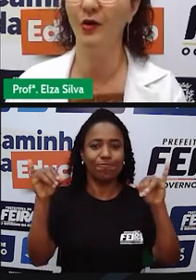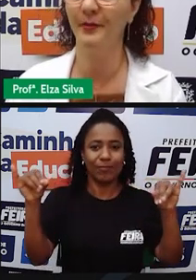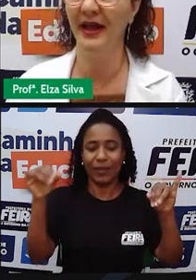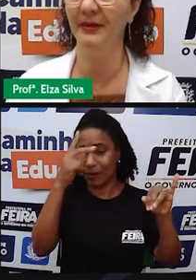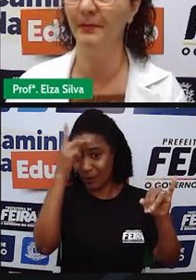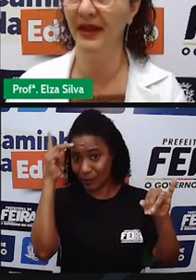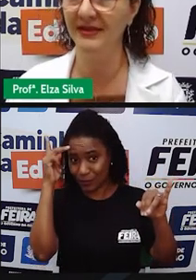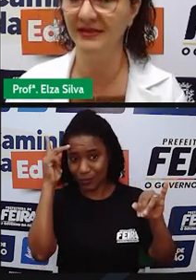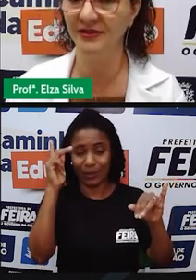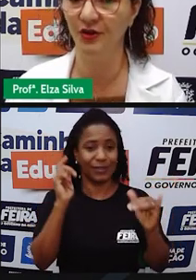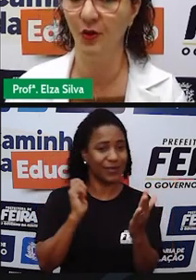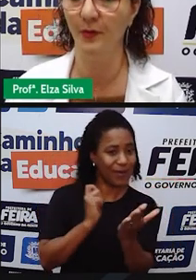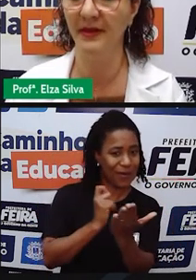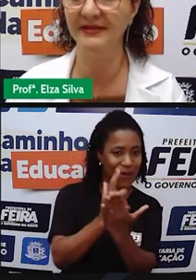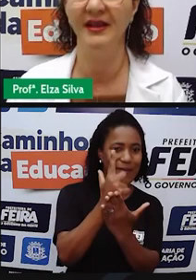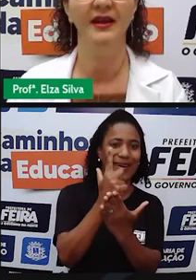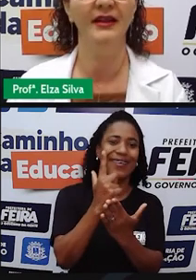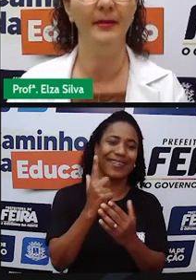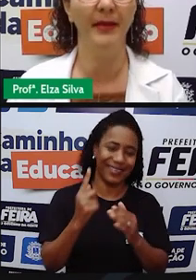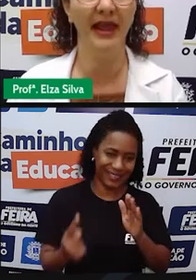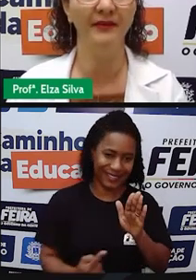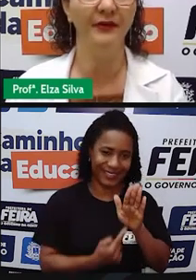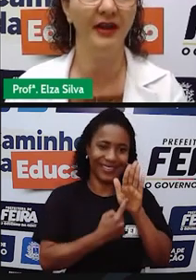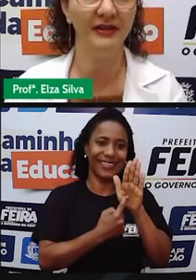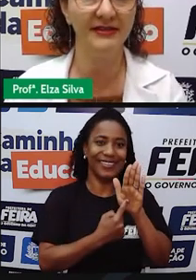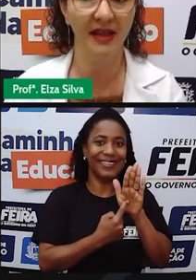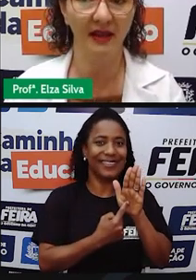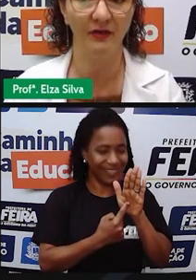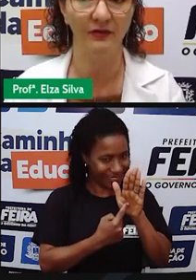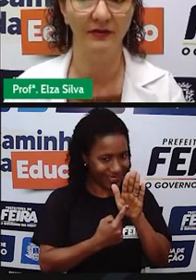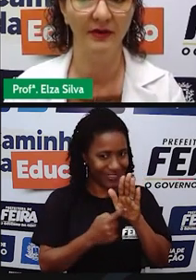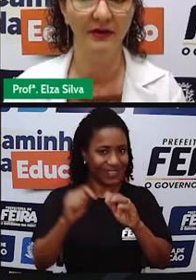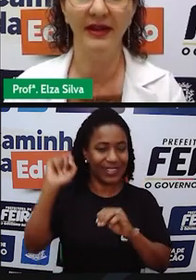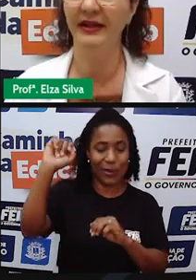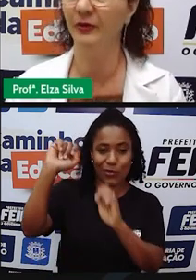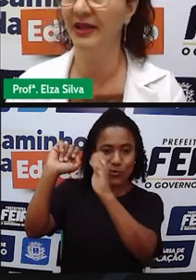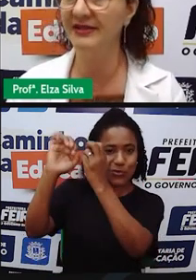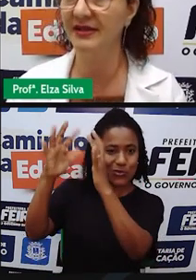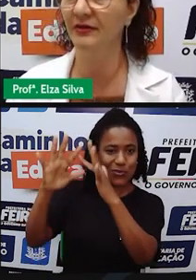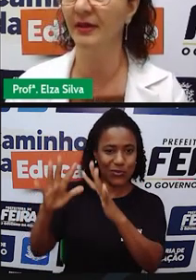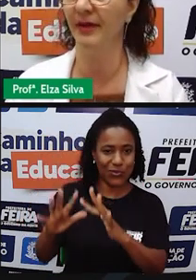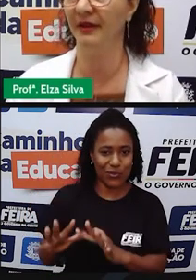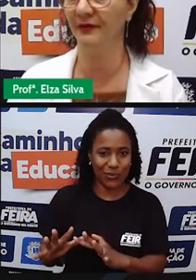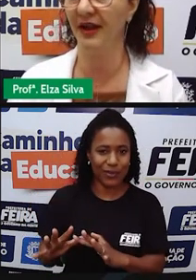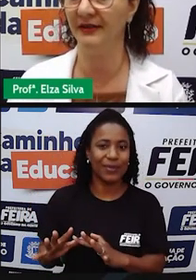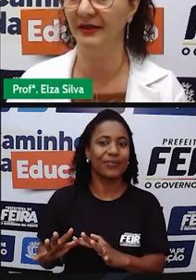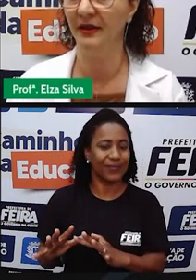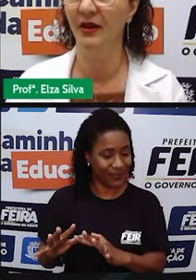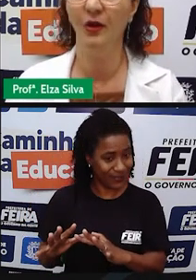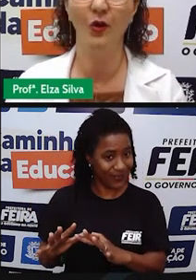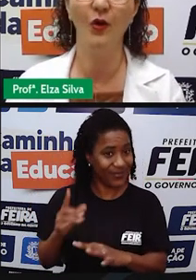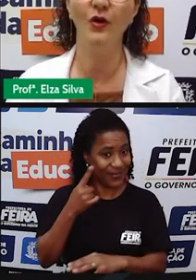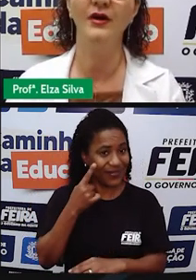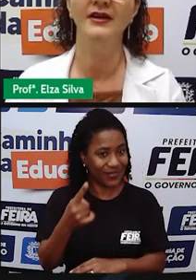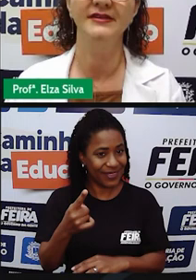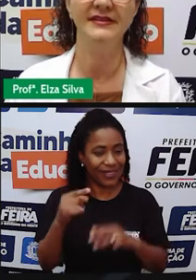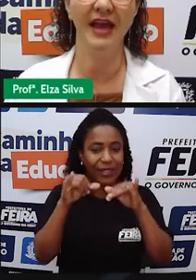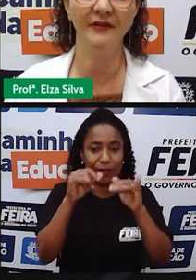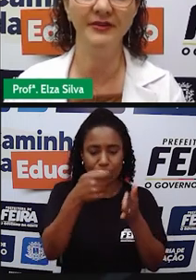a comprarem peças de roupas na Black Friday Sale, na liquidação da Black Friday,